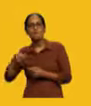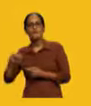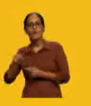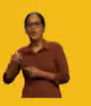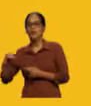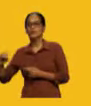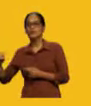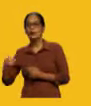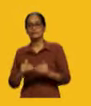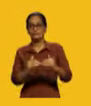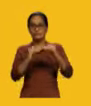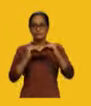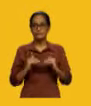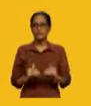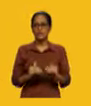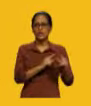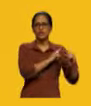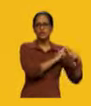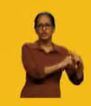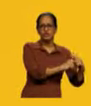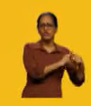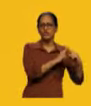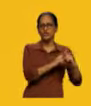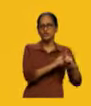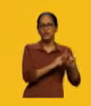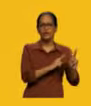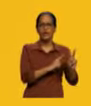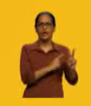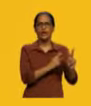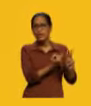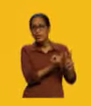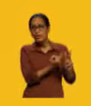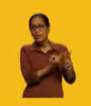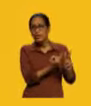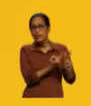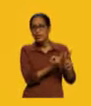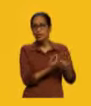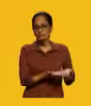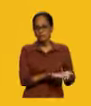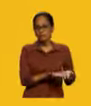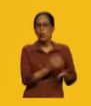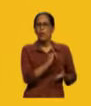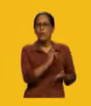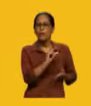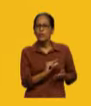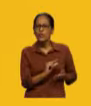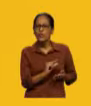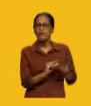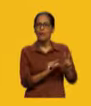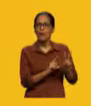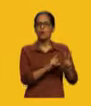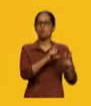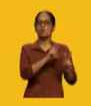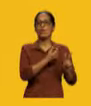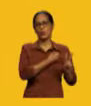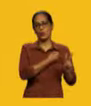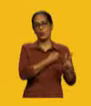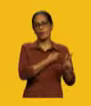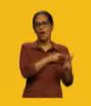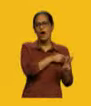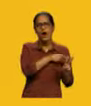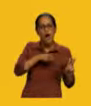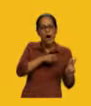tenho 2x, o V e o I é menor do que V. Então, a gente vai fazer um